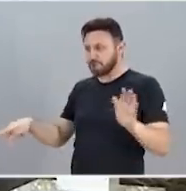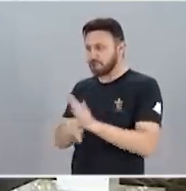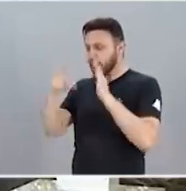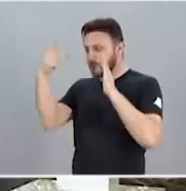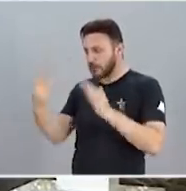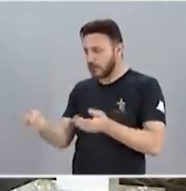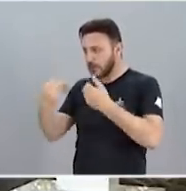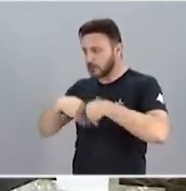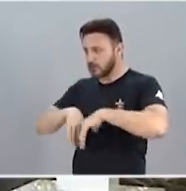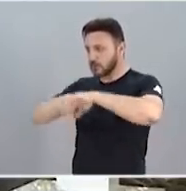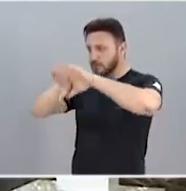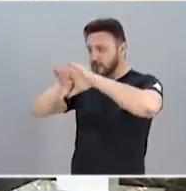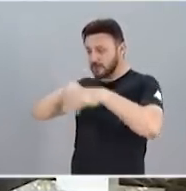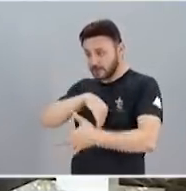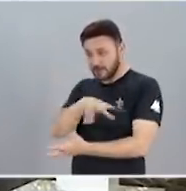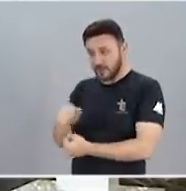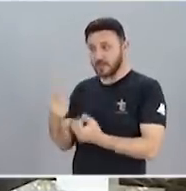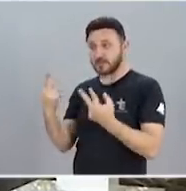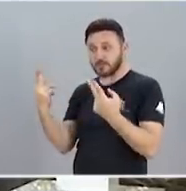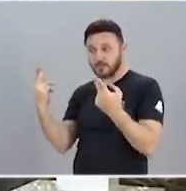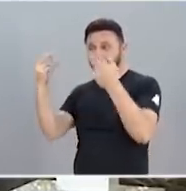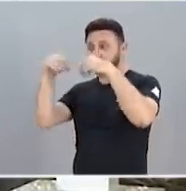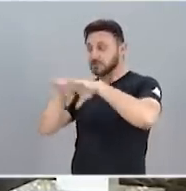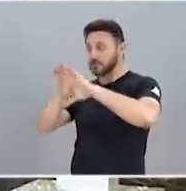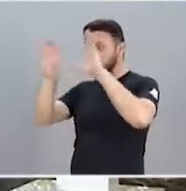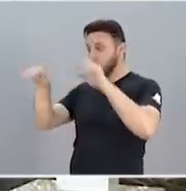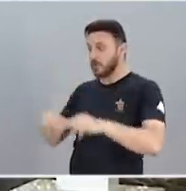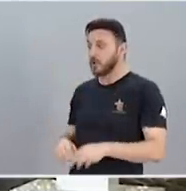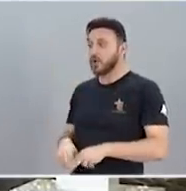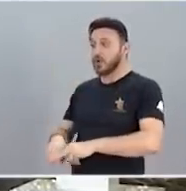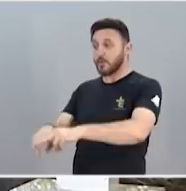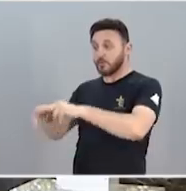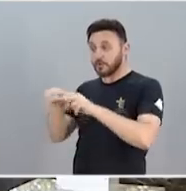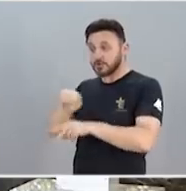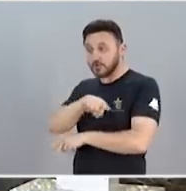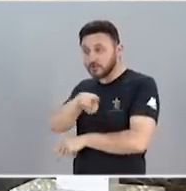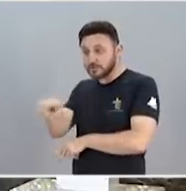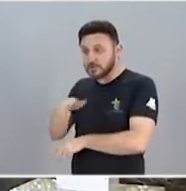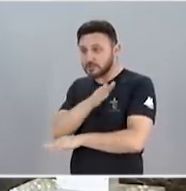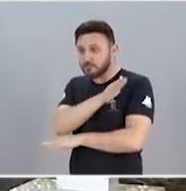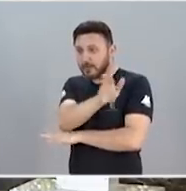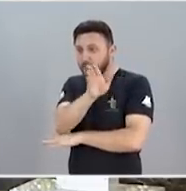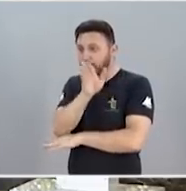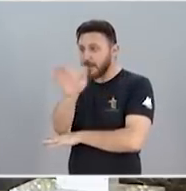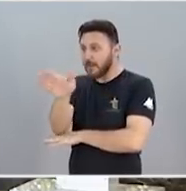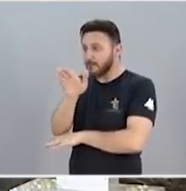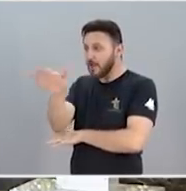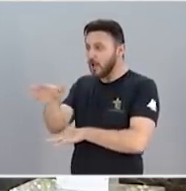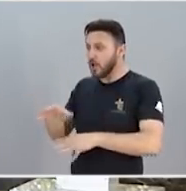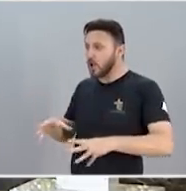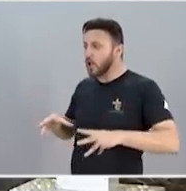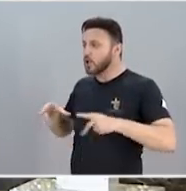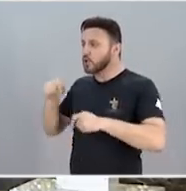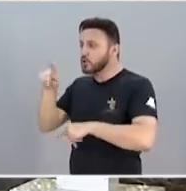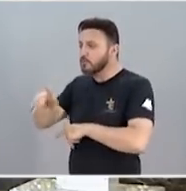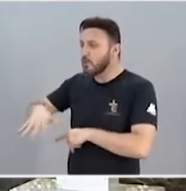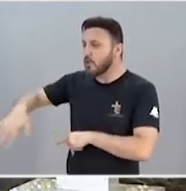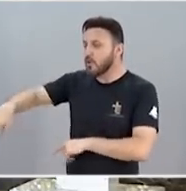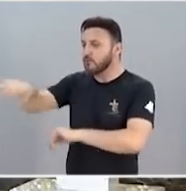terra. Portanto, ide fazei discípulos meus todos os povos,